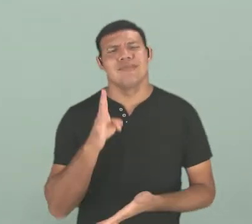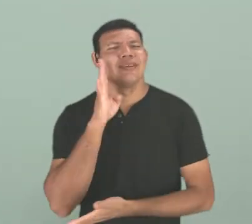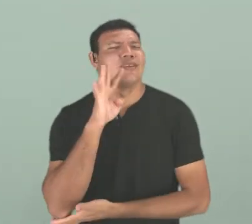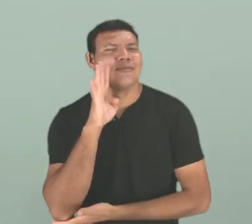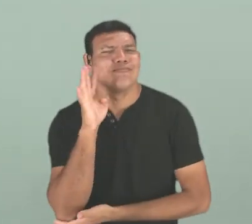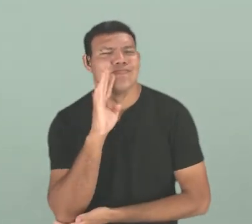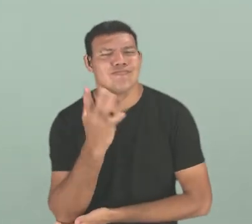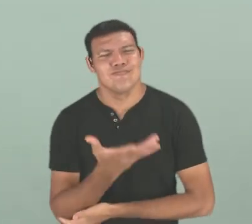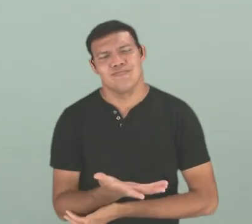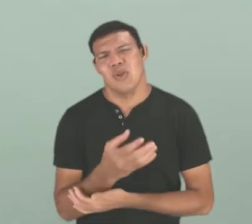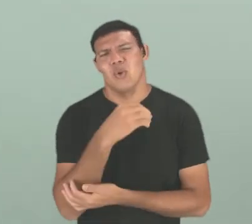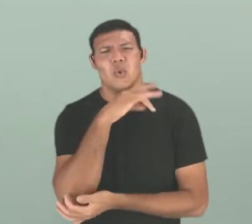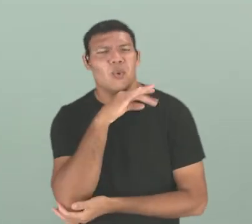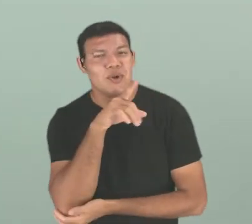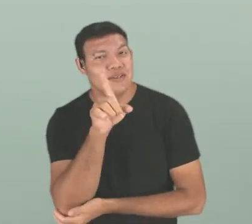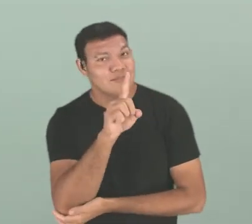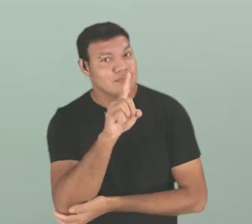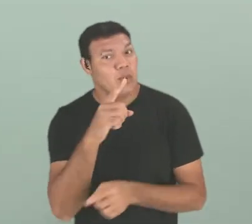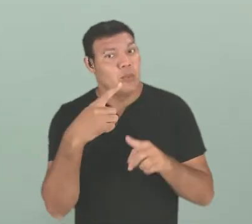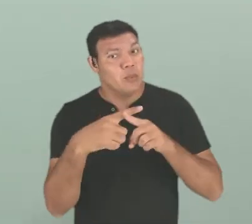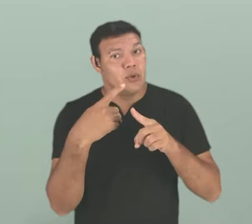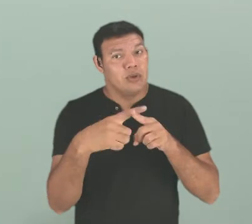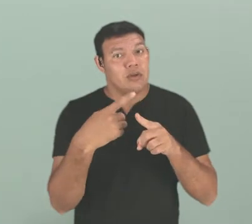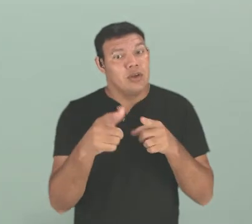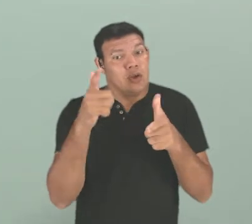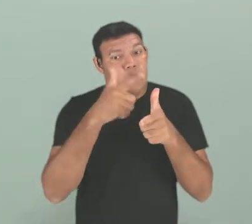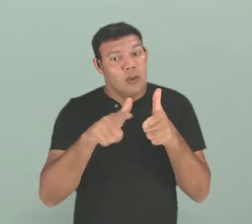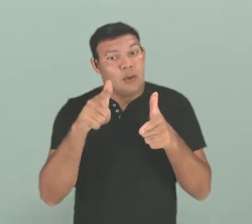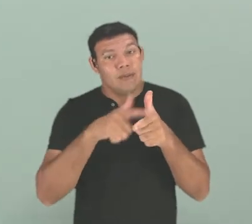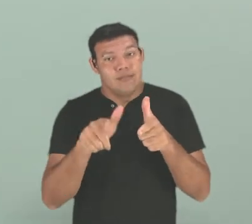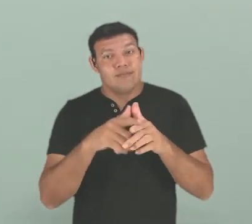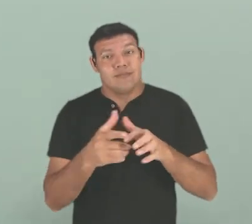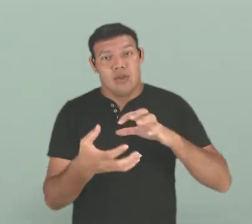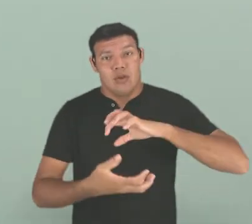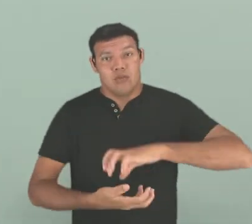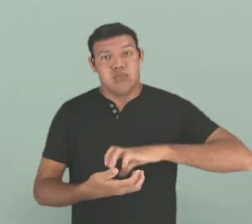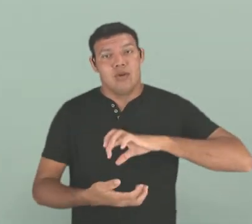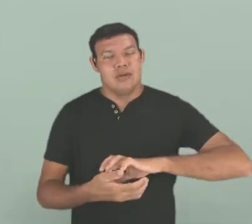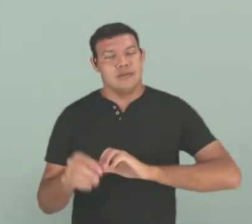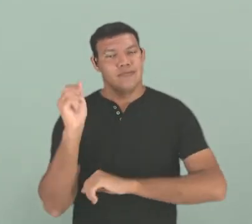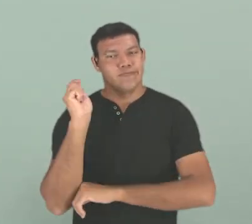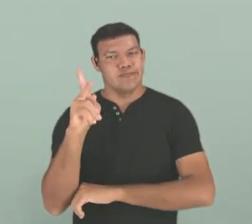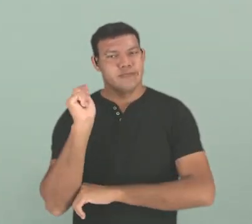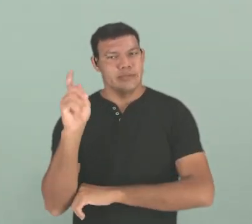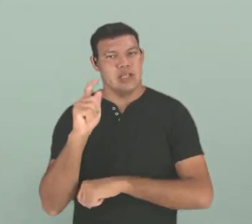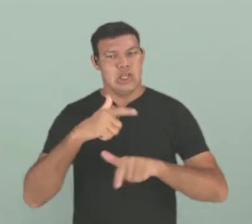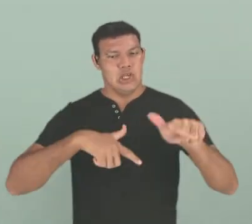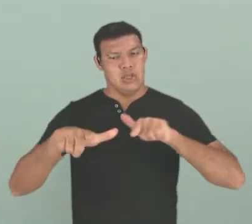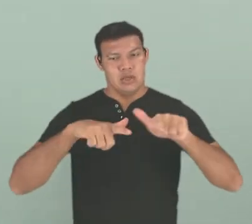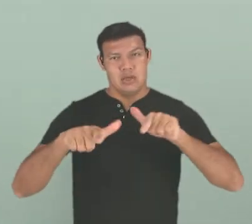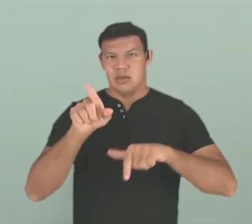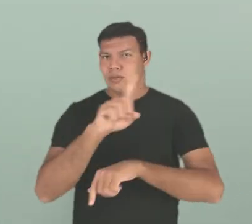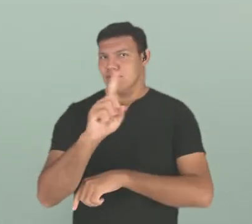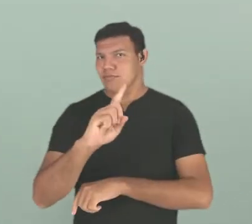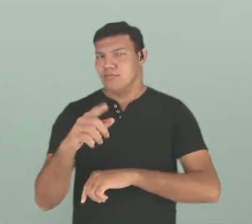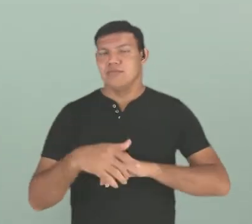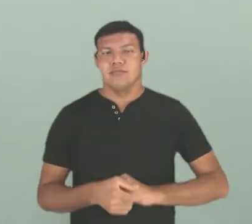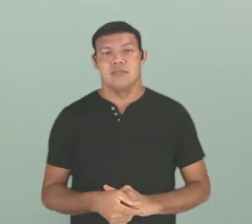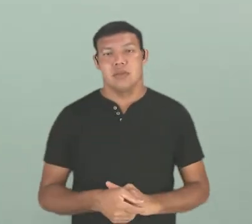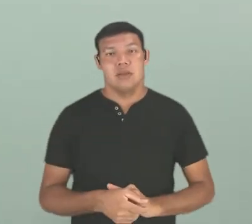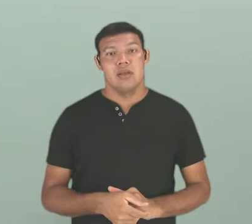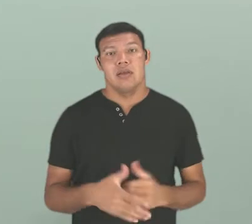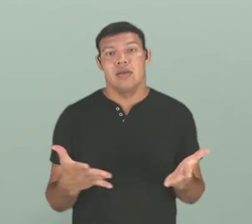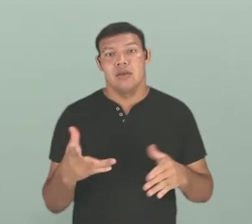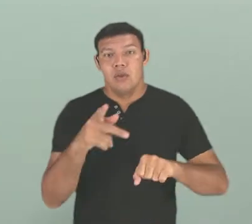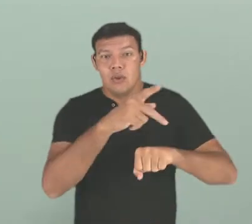Não faz mal a ninguém. Mas o problema é que os idosos estão aposentados, eles não estão mais trabalhando porque já trabalharam. Então naquele país vai